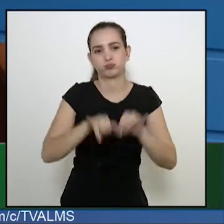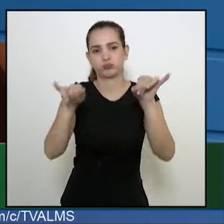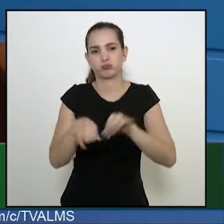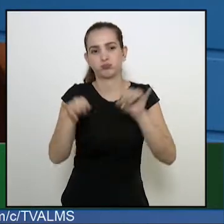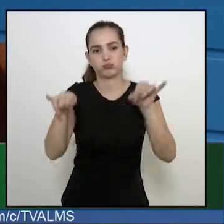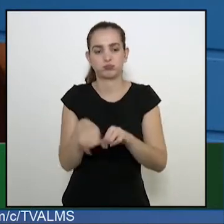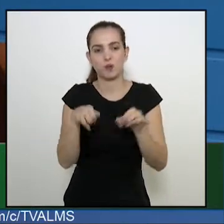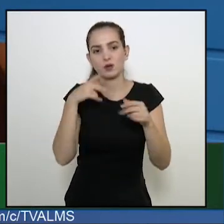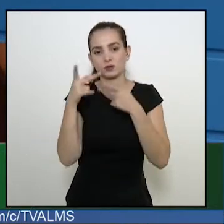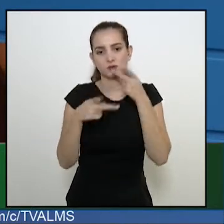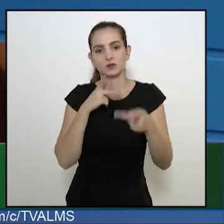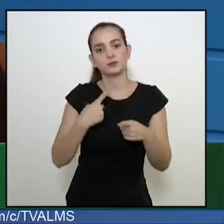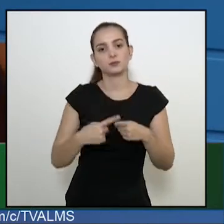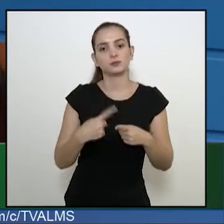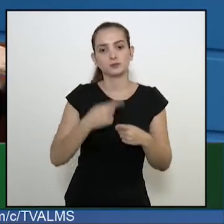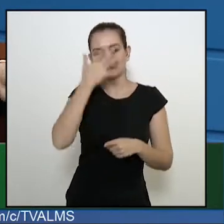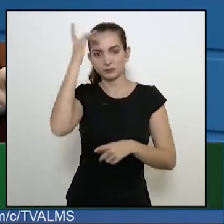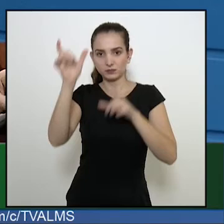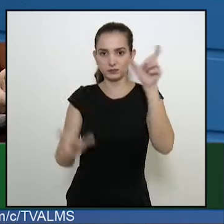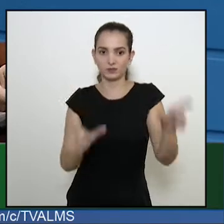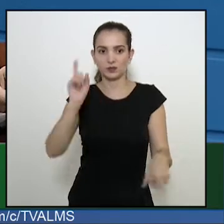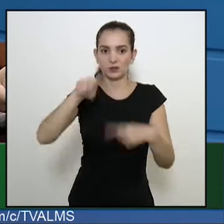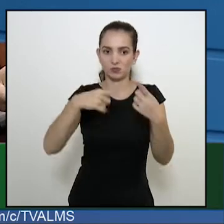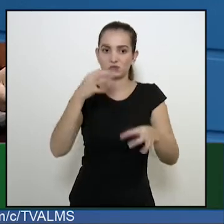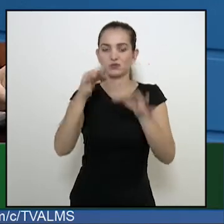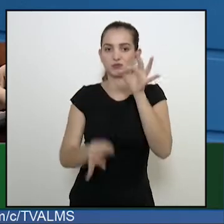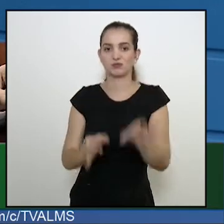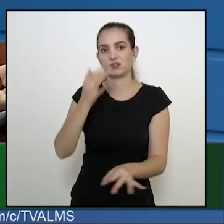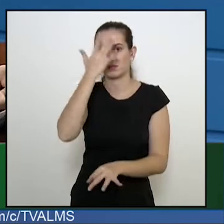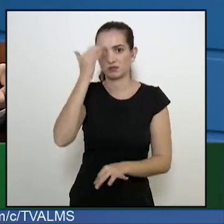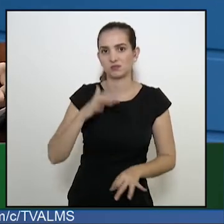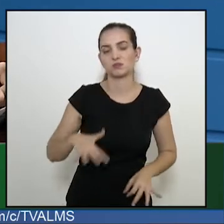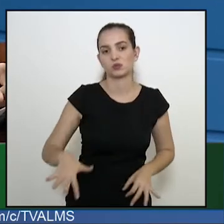fala, porque essas pessoas depois vão julgar os outros.